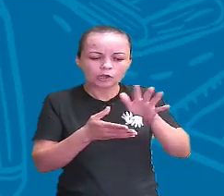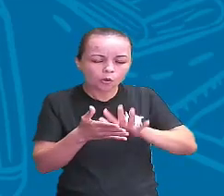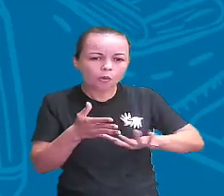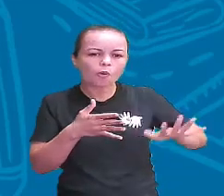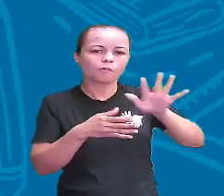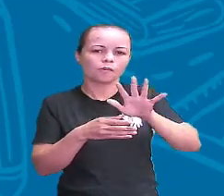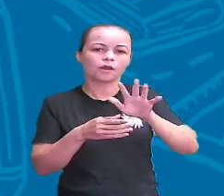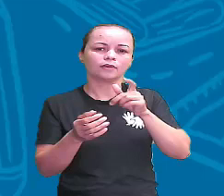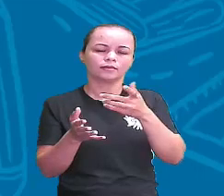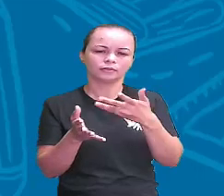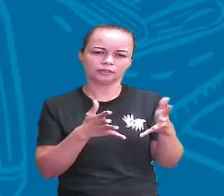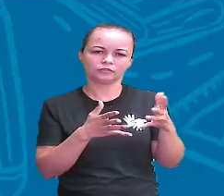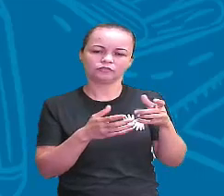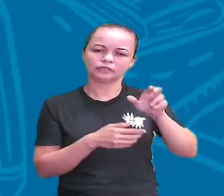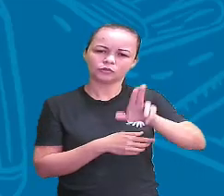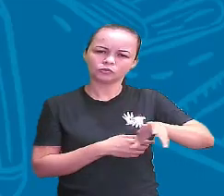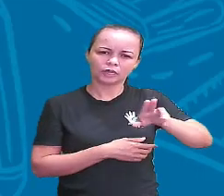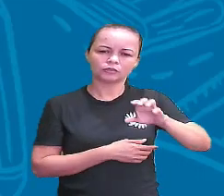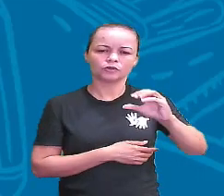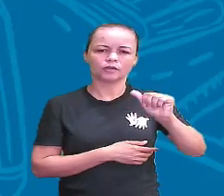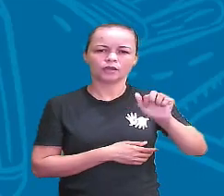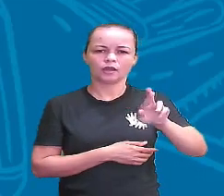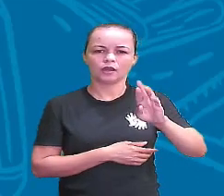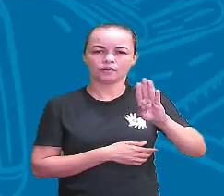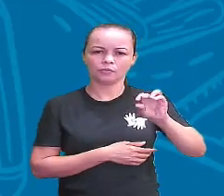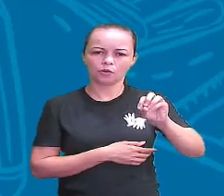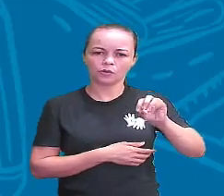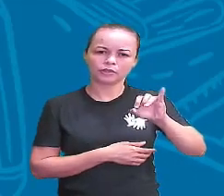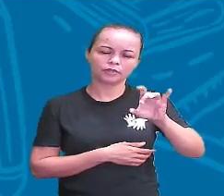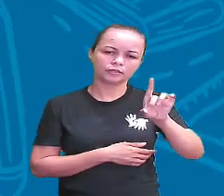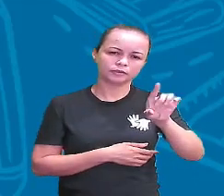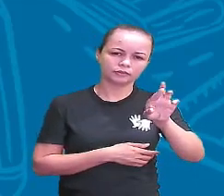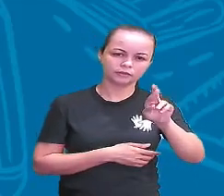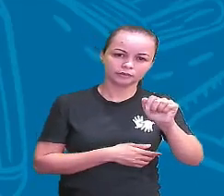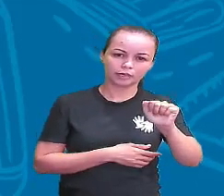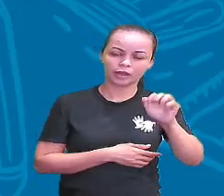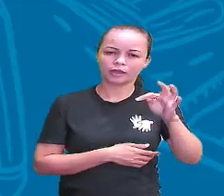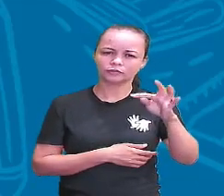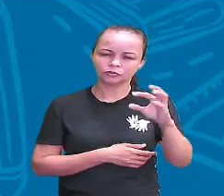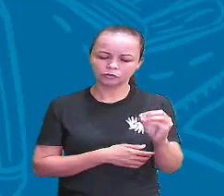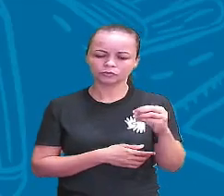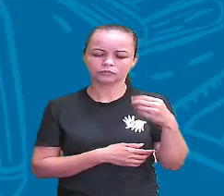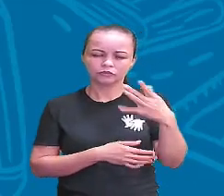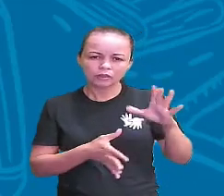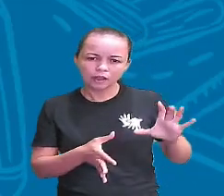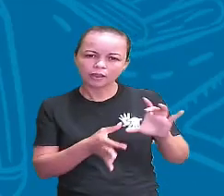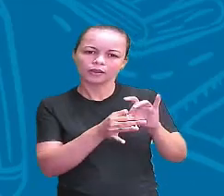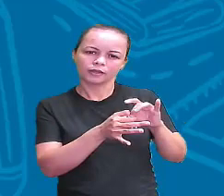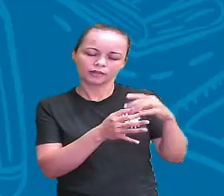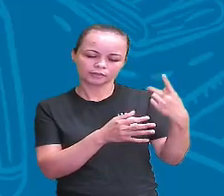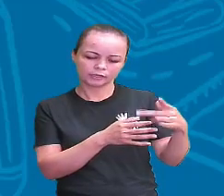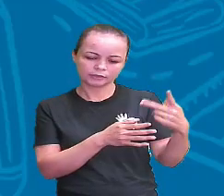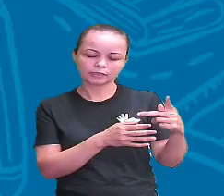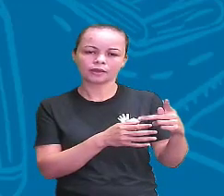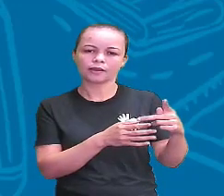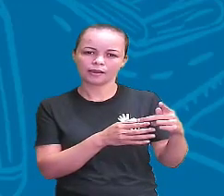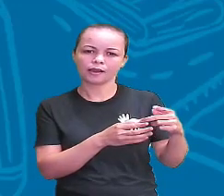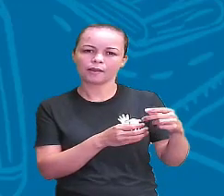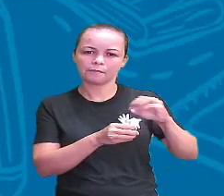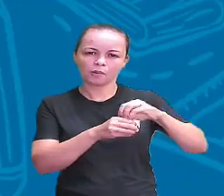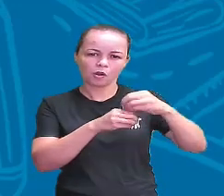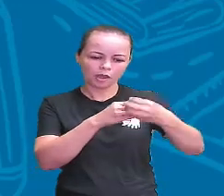usado todo o carbono, todo o carboidrato que vai estar ali ligado nessa molécula, que é a chamada molécula da glicose,